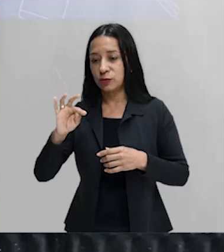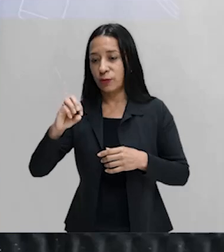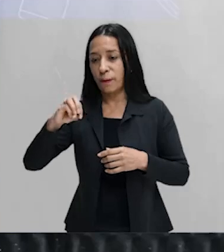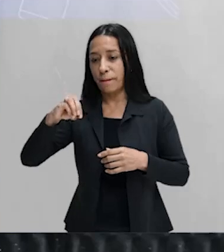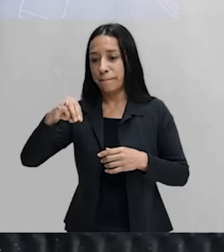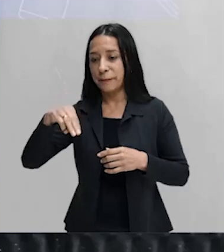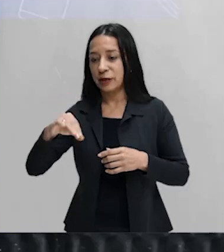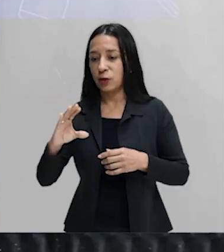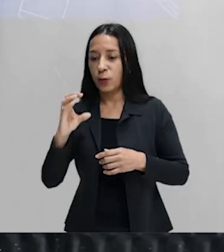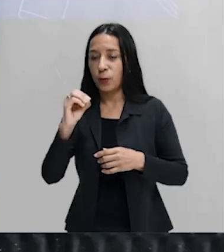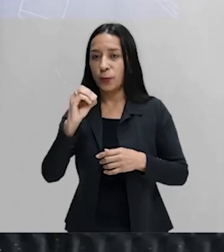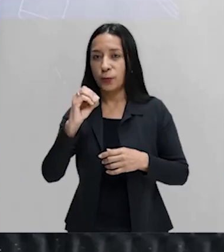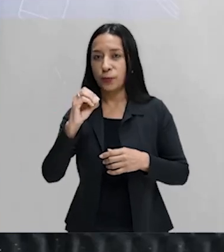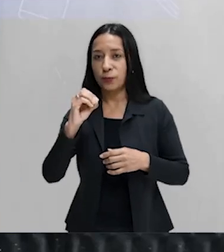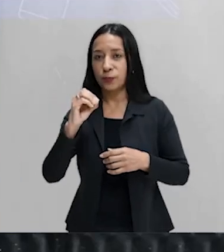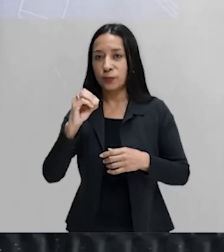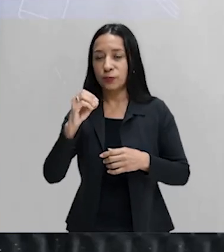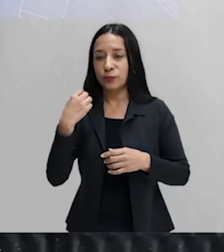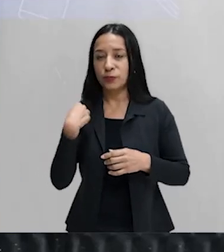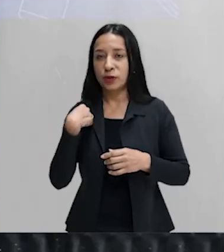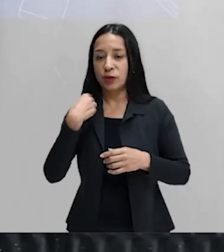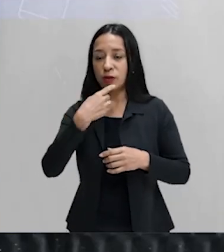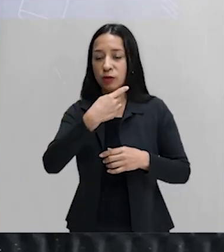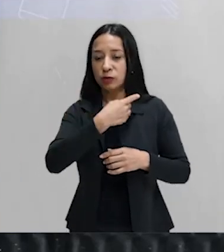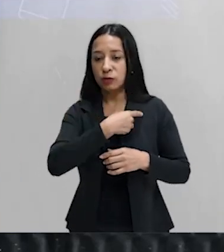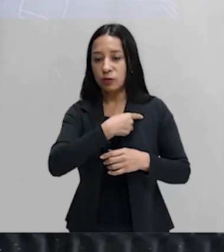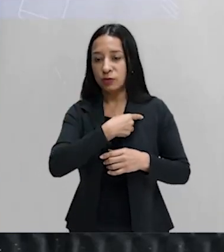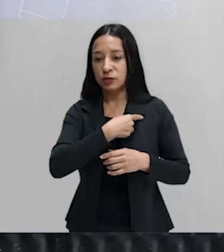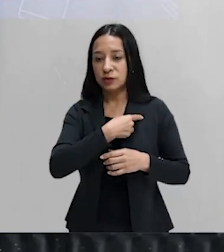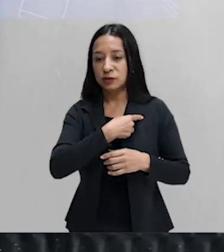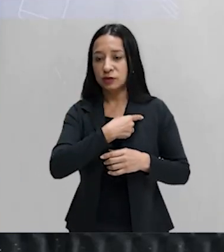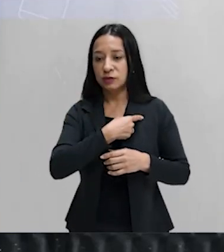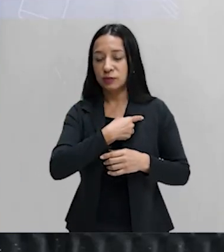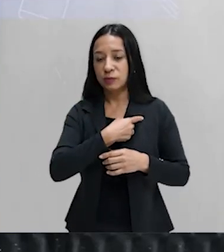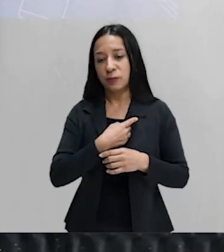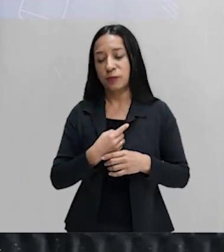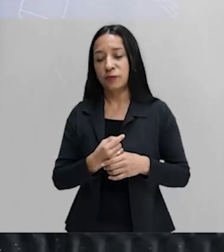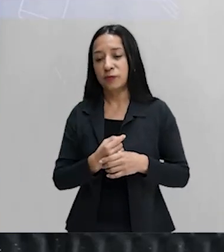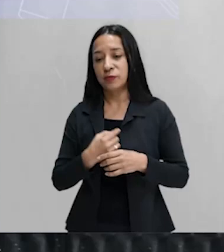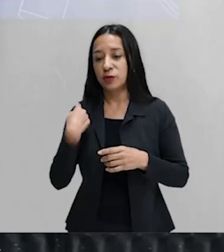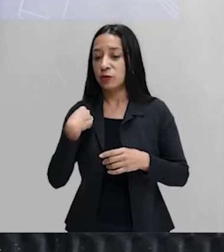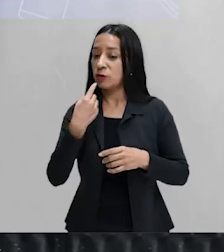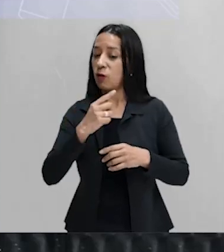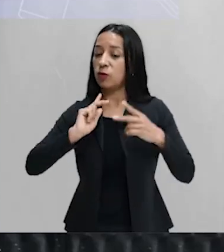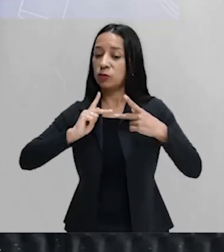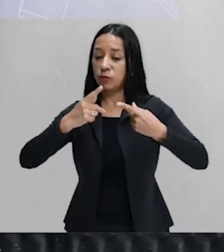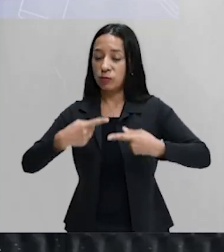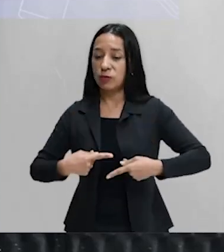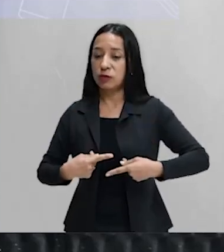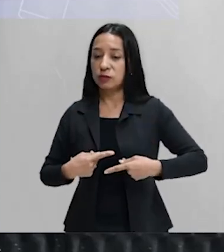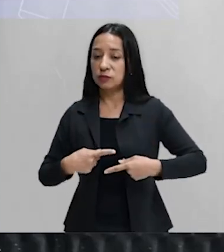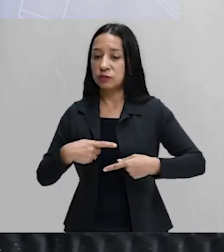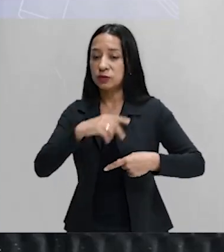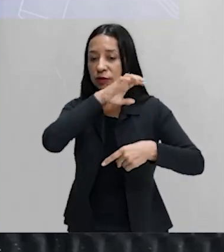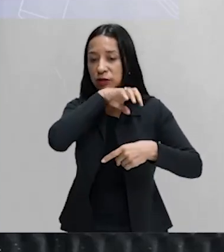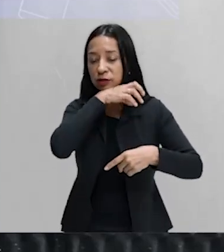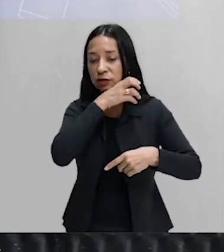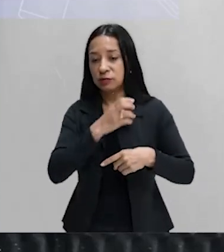deuterostômico, ok? Nós, cordados, nós que somos animais cordados, seres humanos, nós somos